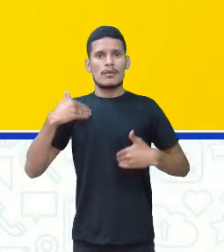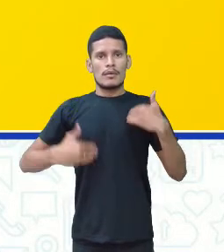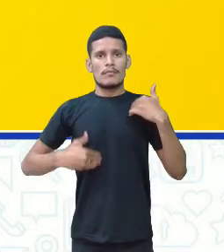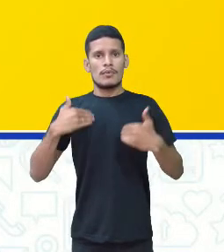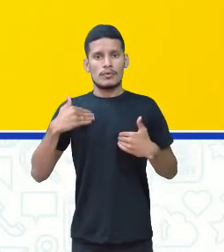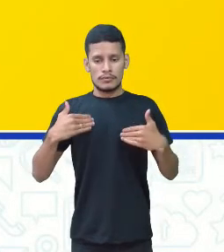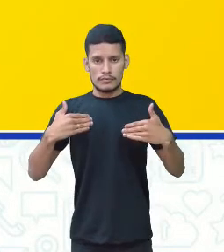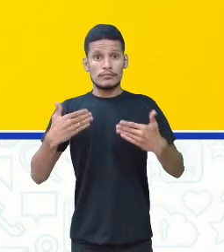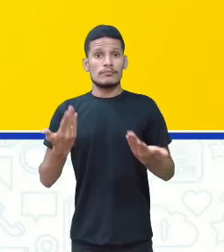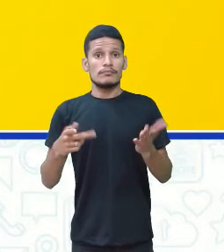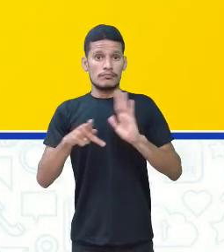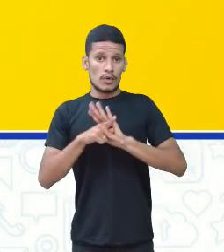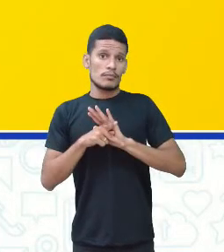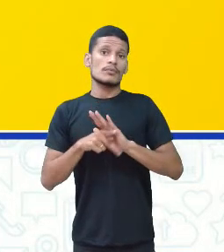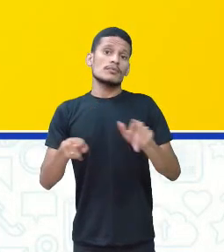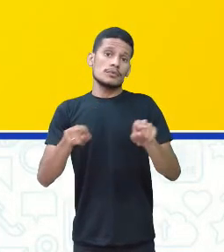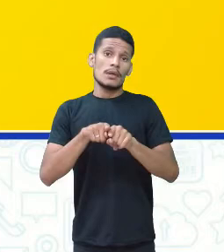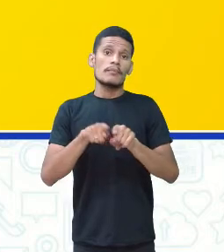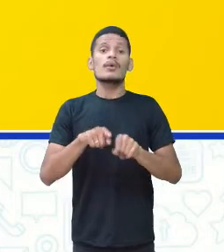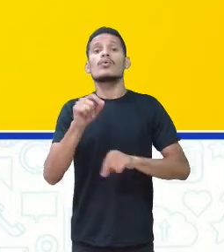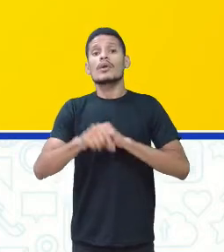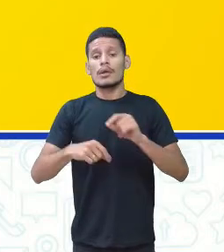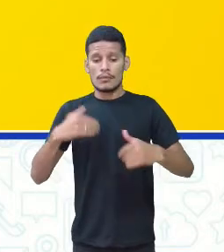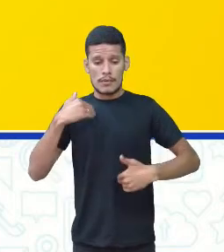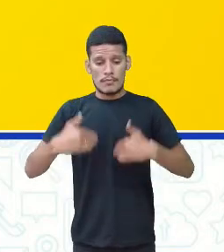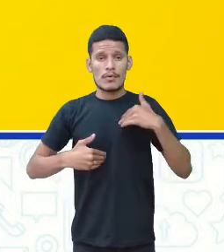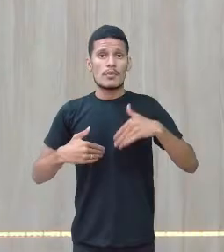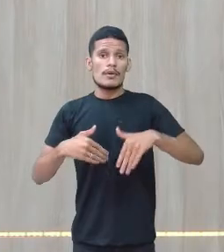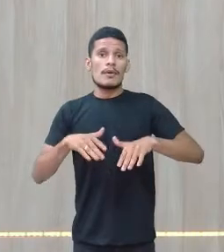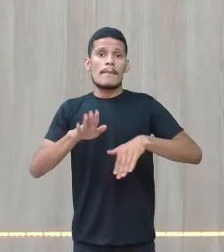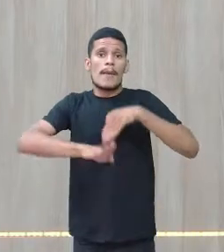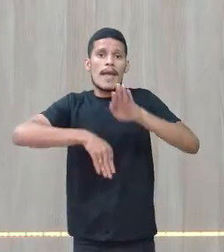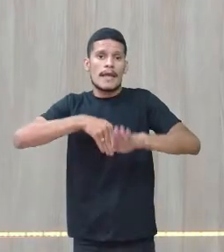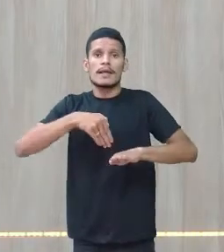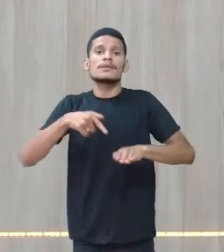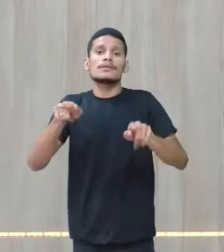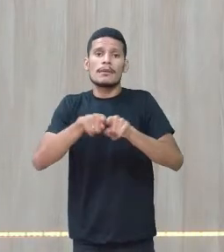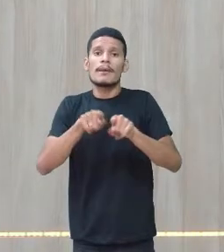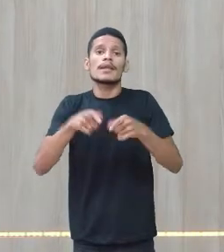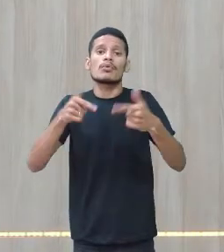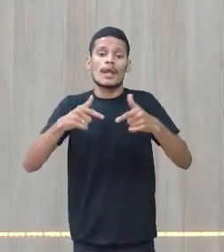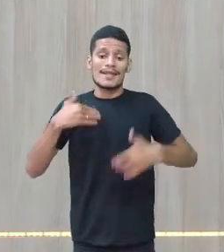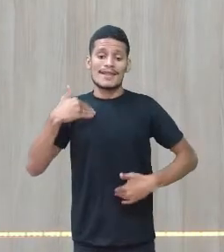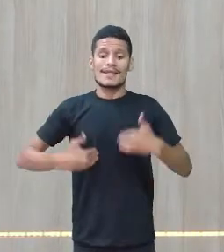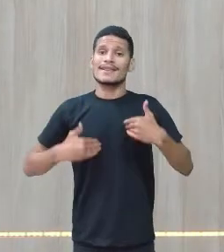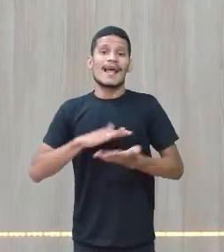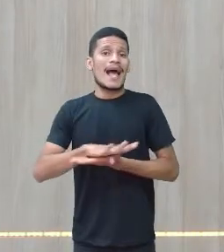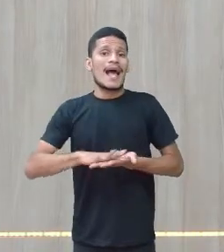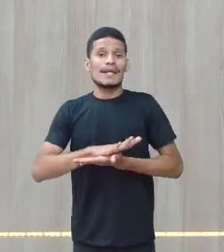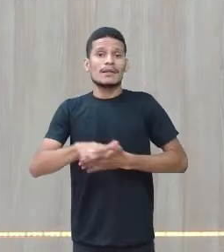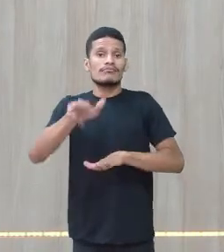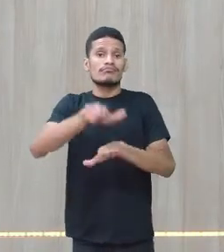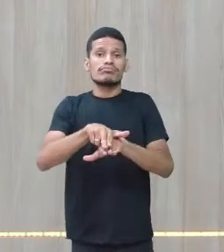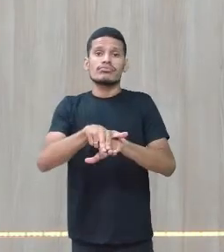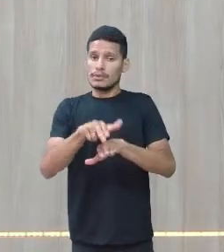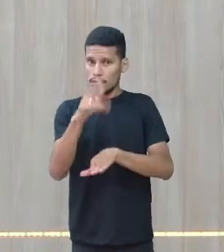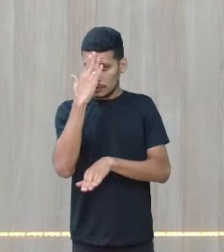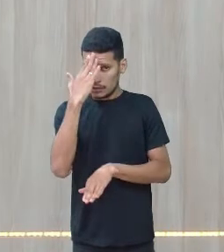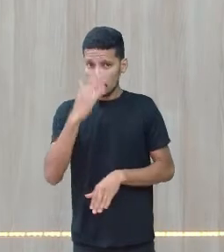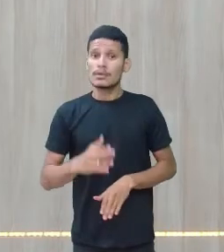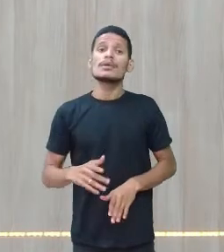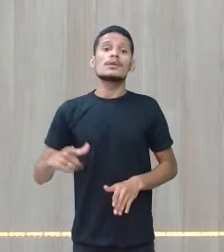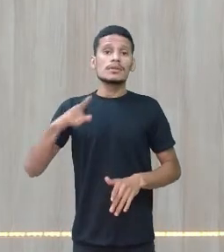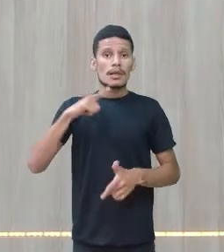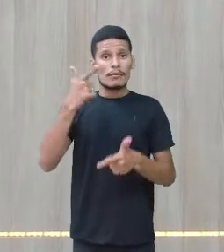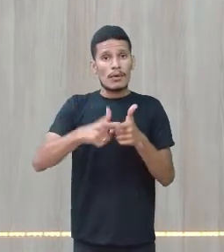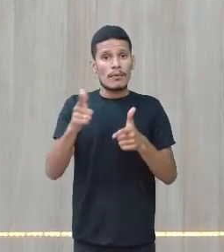posteriores, ou seja, das pernas, e aquele que não tem nenhuma mobilidade dos membros. Então, essas lesões, elas são acometidas